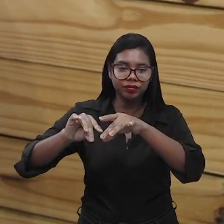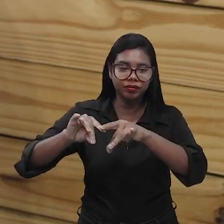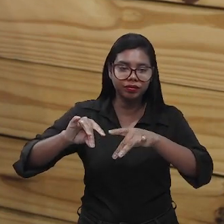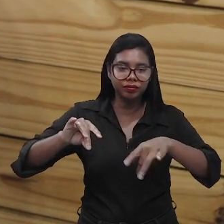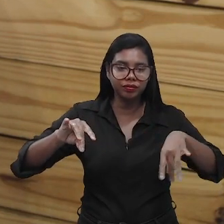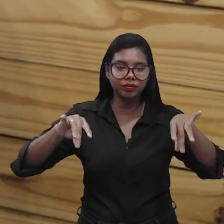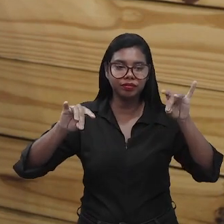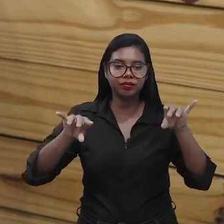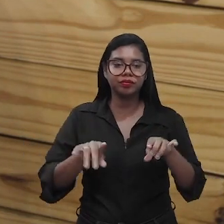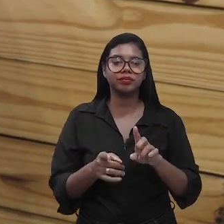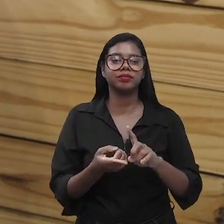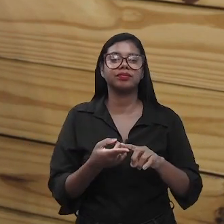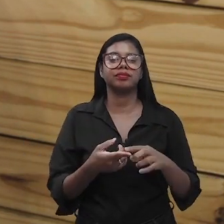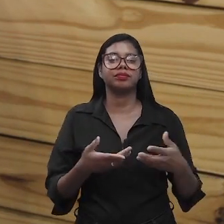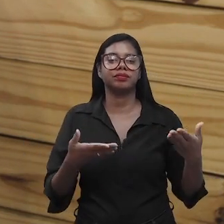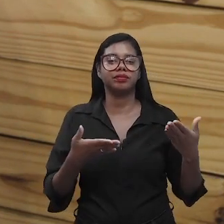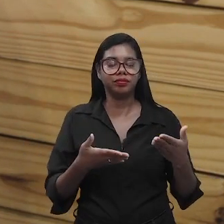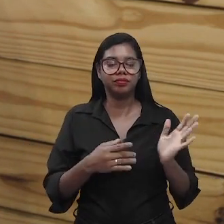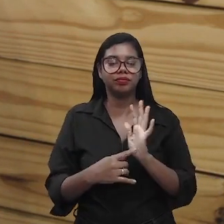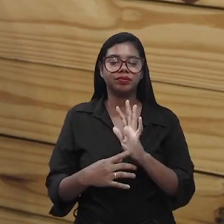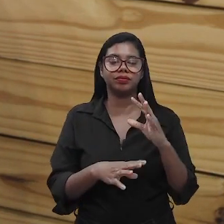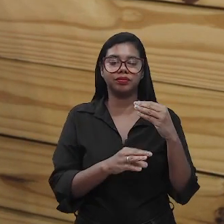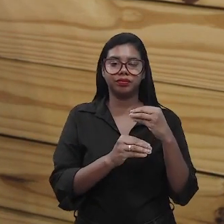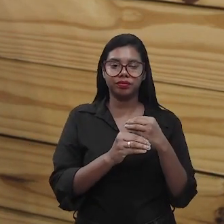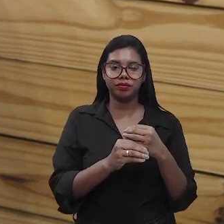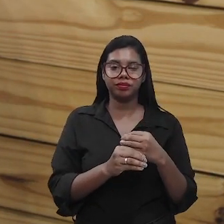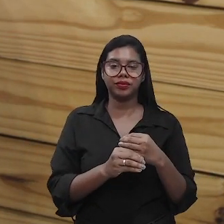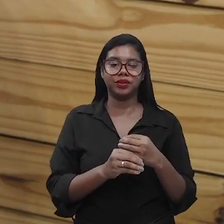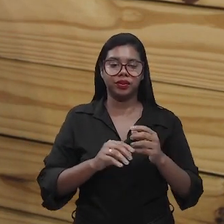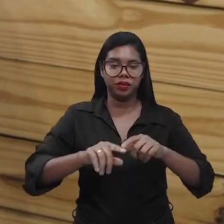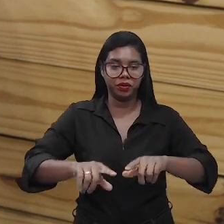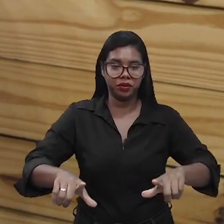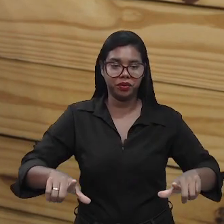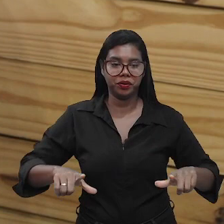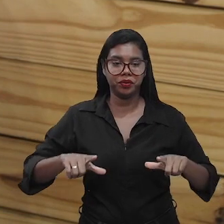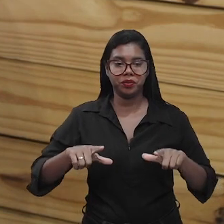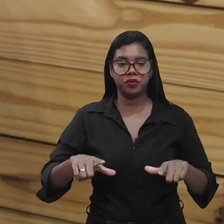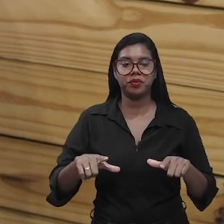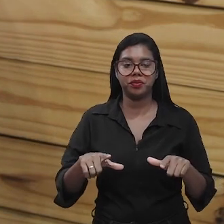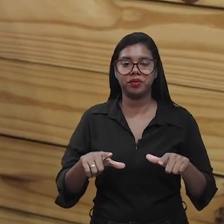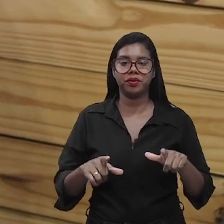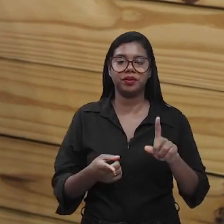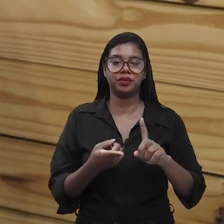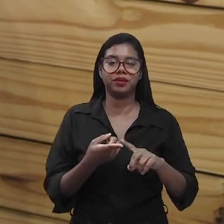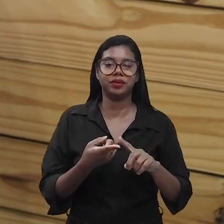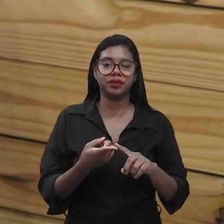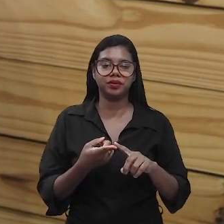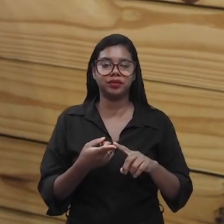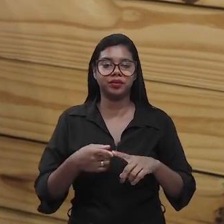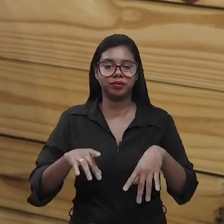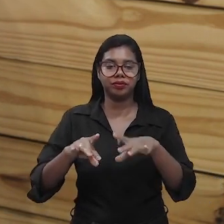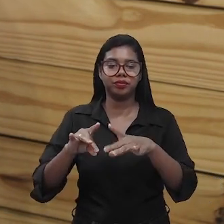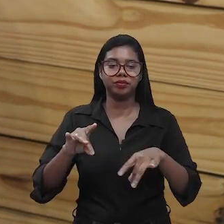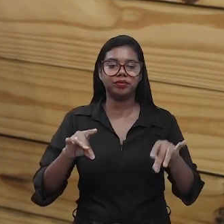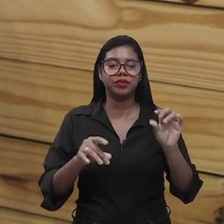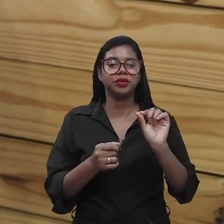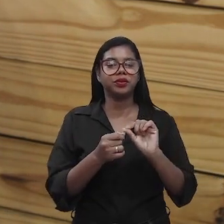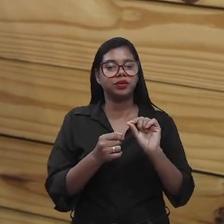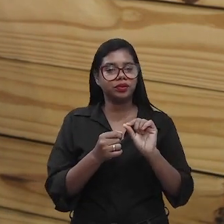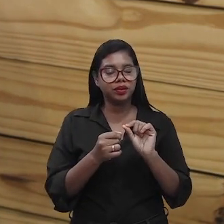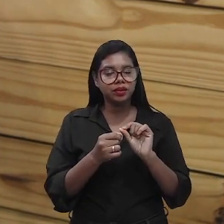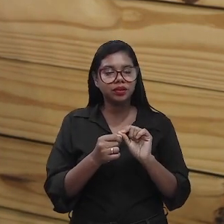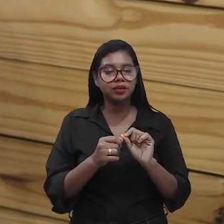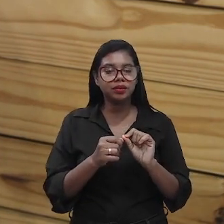rua digital, né? Então eu tenho aquele espaço em que, de alguma forma, eu faço minha plegária, mas assim, eu estou fazendo para um público que não me